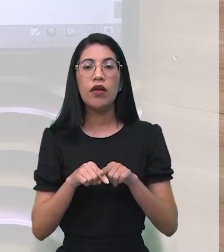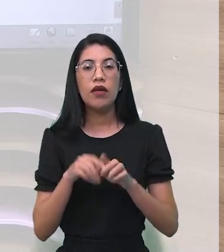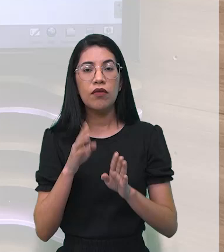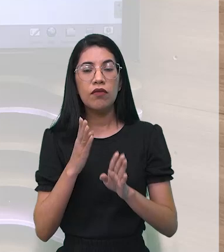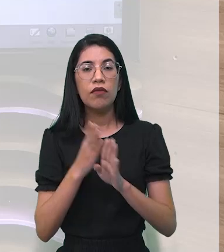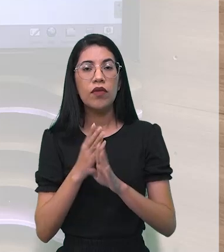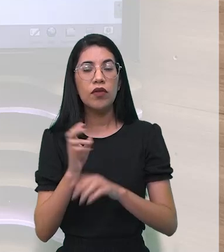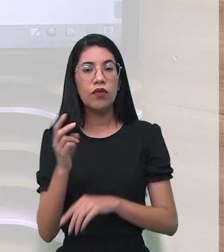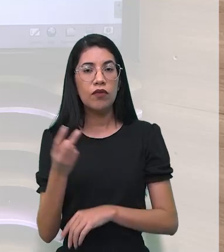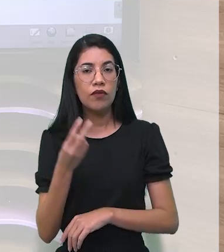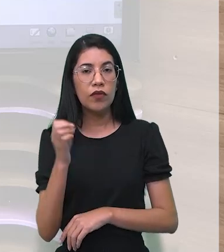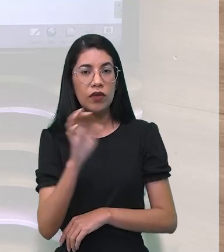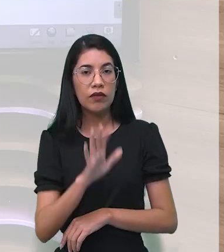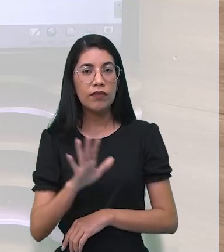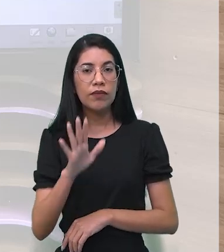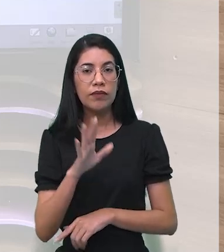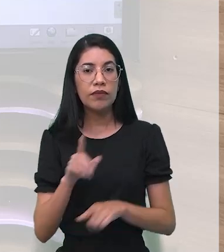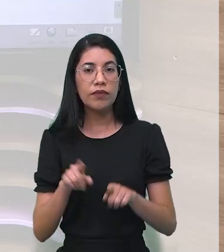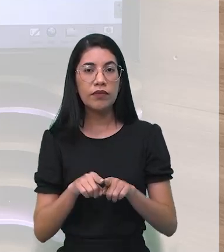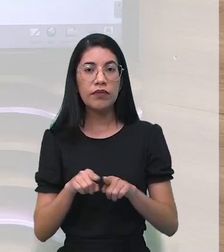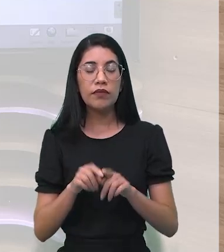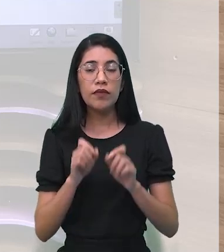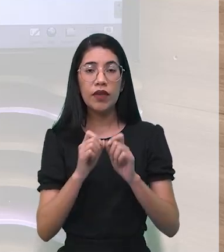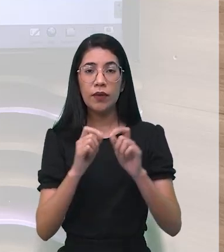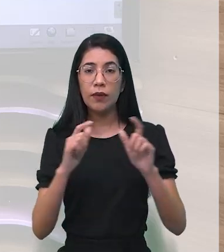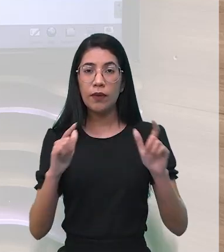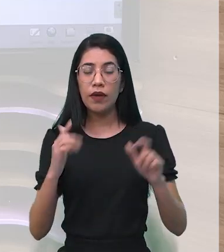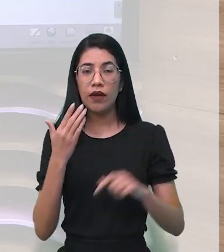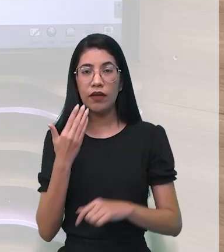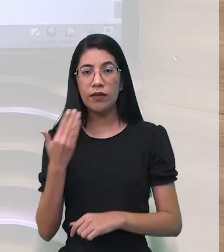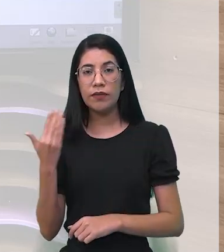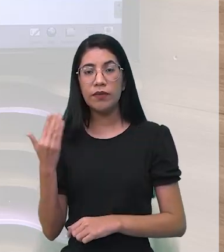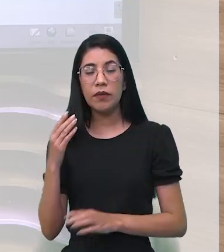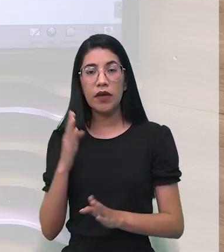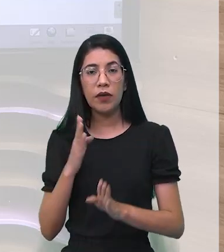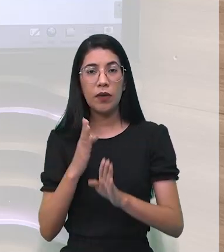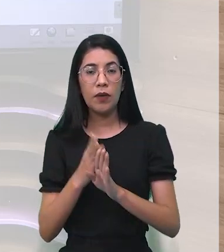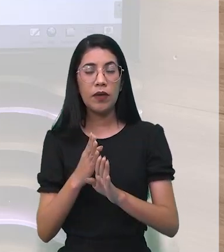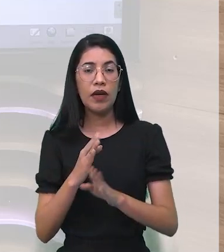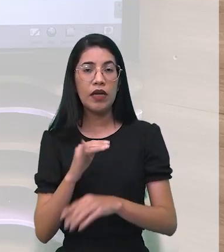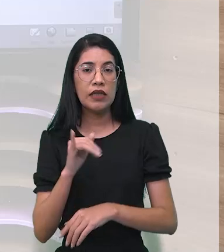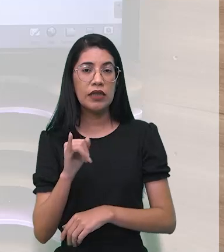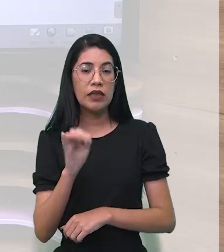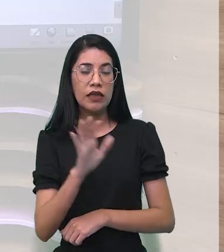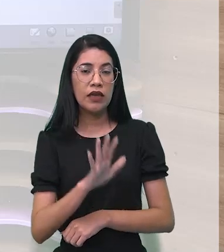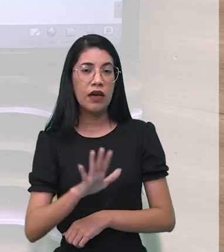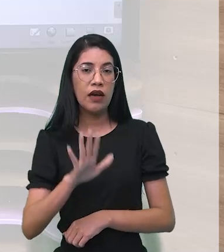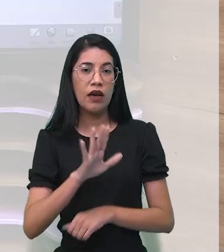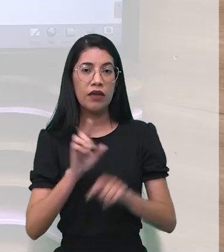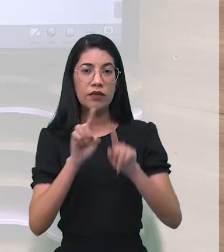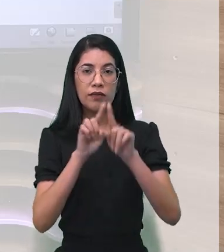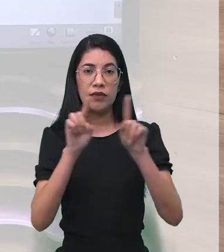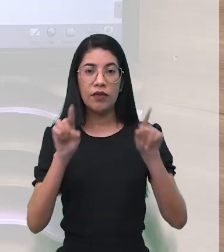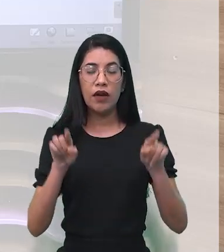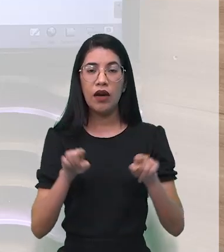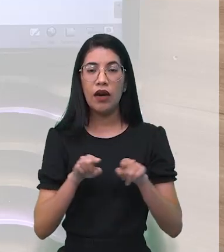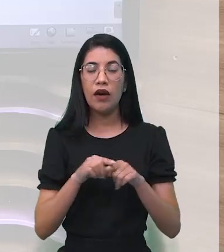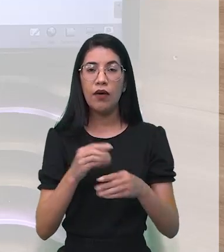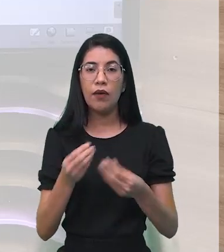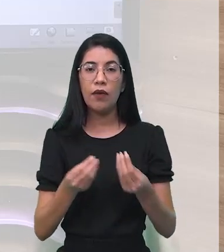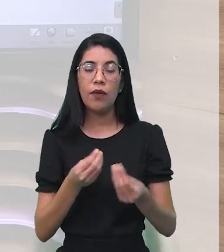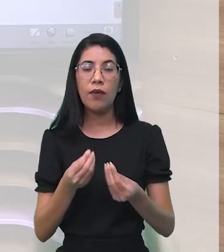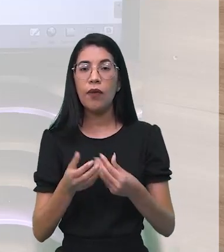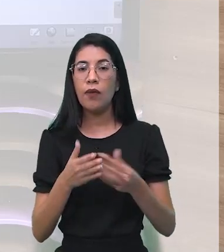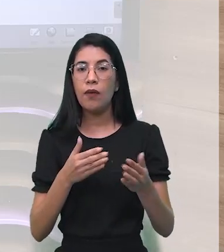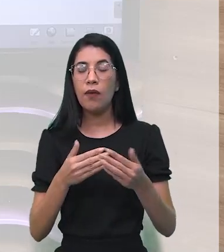área também. Então essa daqui é a expressão para você encontrar o valor da área daquele quadrado ali a partir de